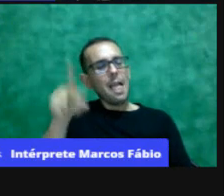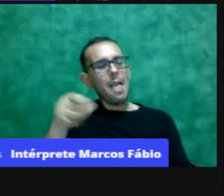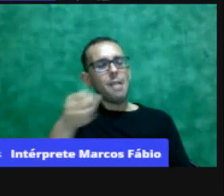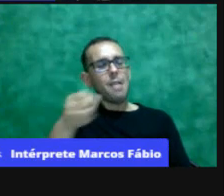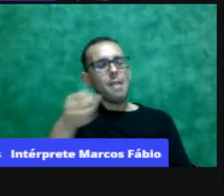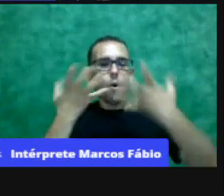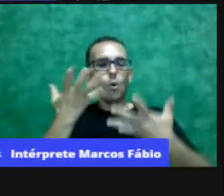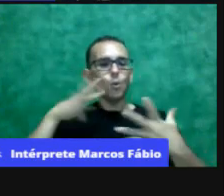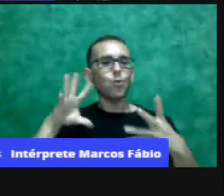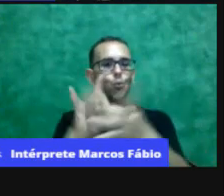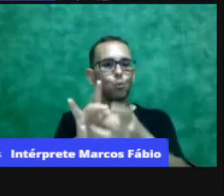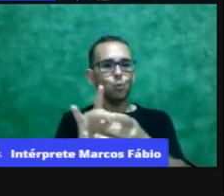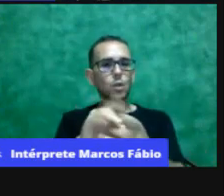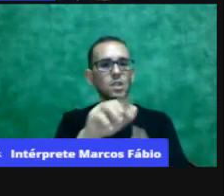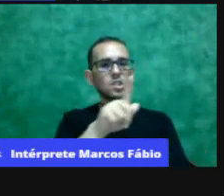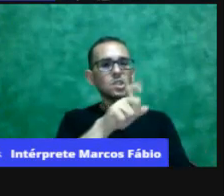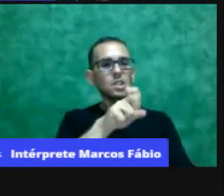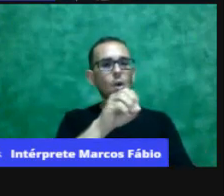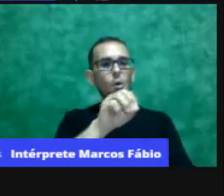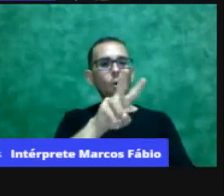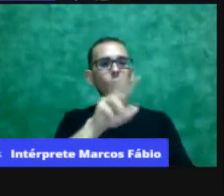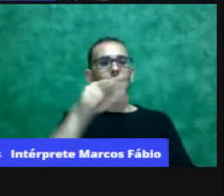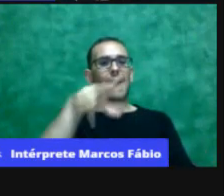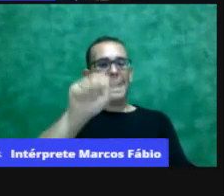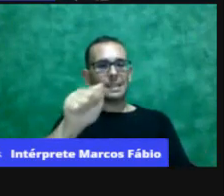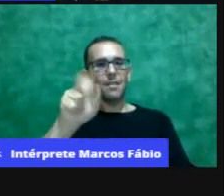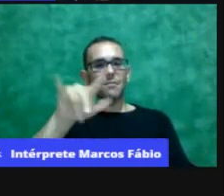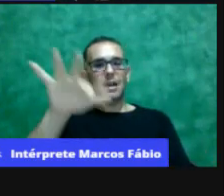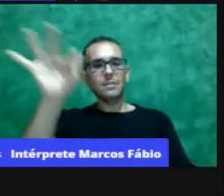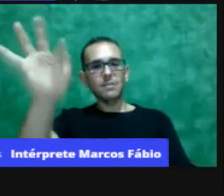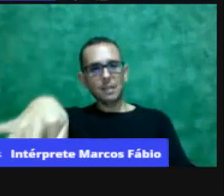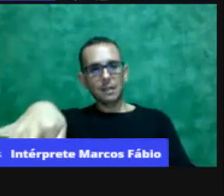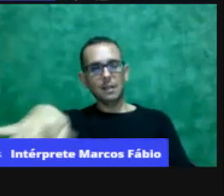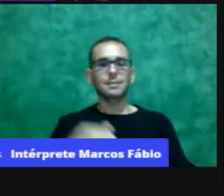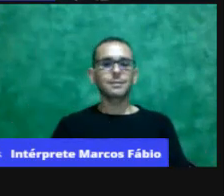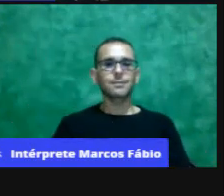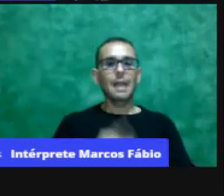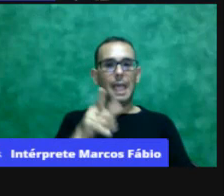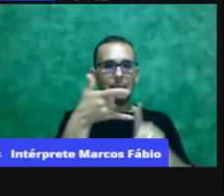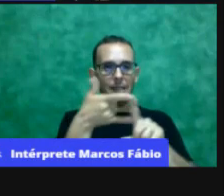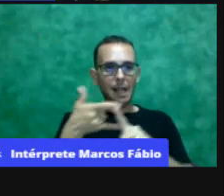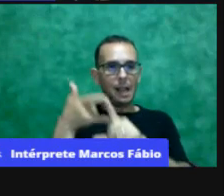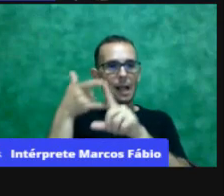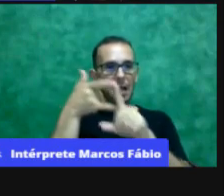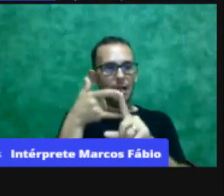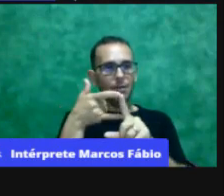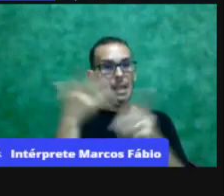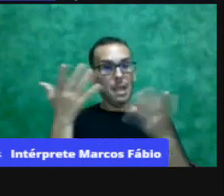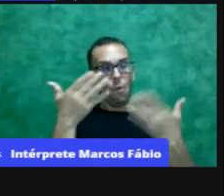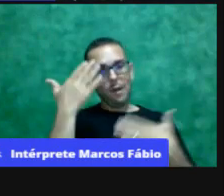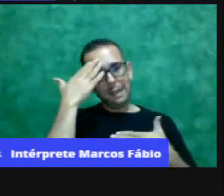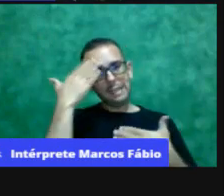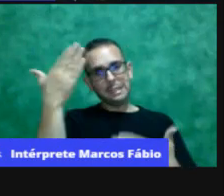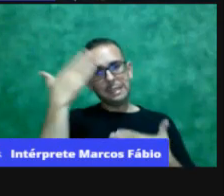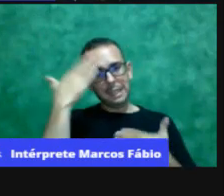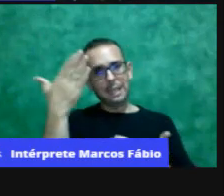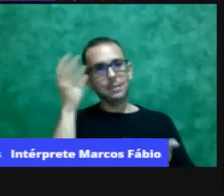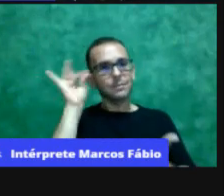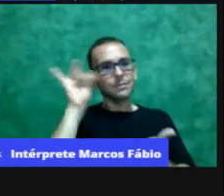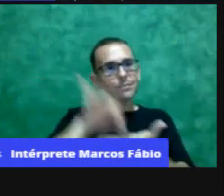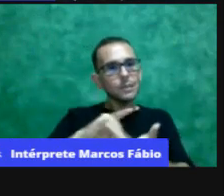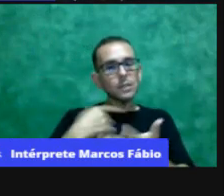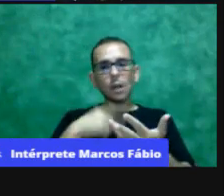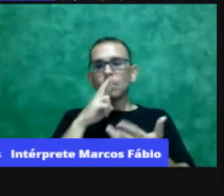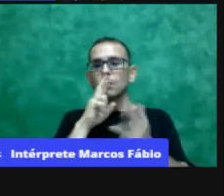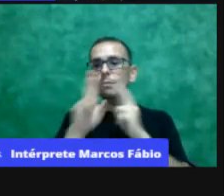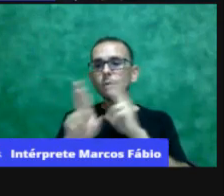isso aqui. A Giovana agora vai finalizar essa live, tá bom? Então, desde já eu agradeço, a gente vai estar